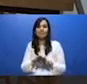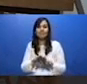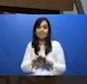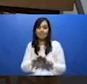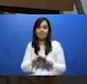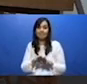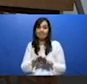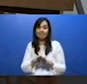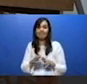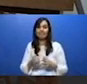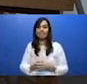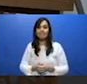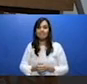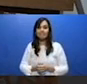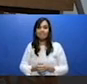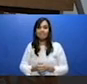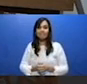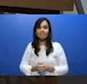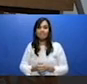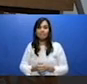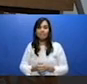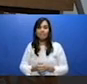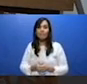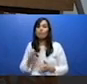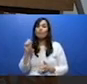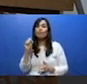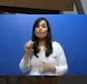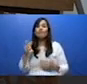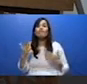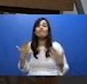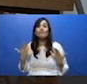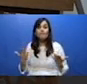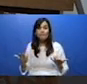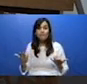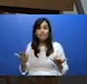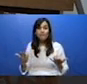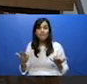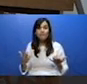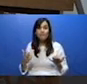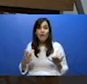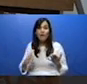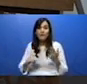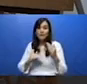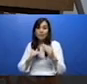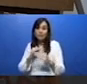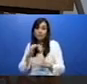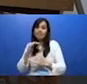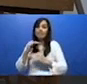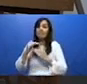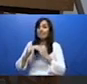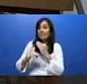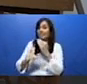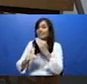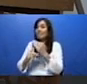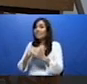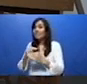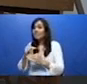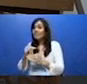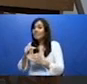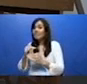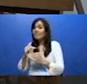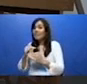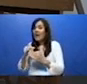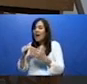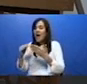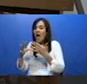que se alimentar, né? E aí, ó, vai gerando, né, como se fosse vai ocorrendo essa queda na cadeia